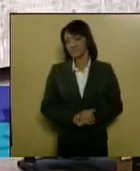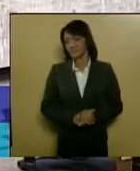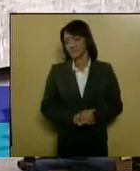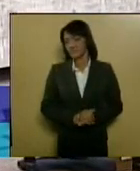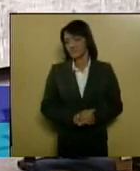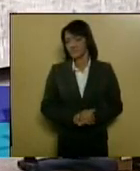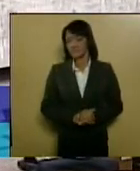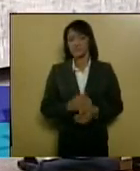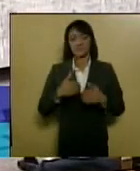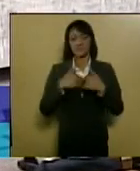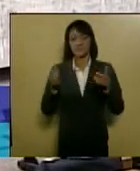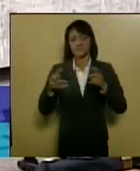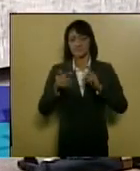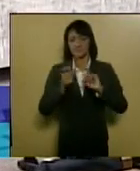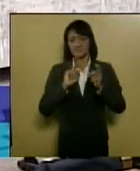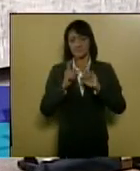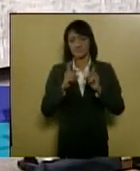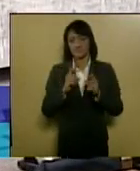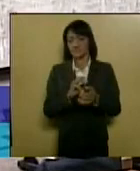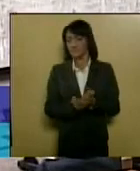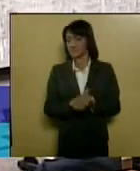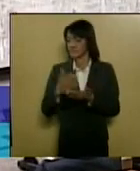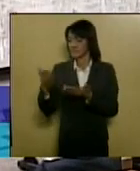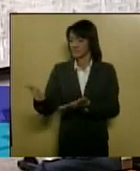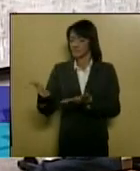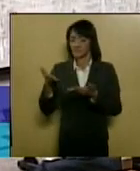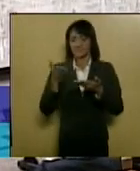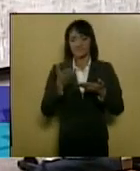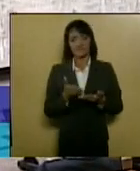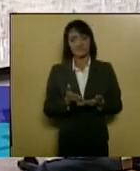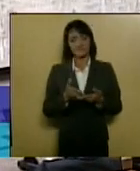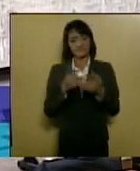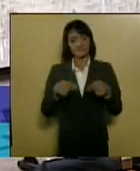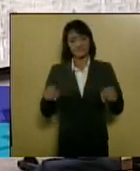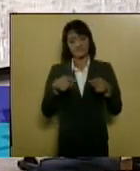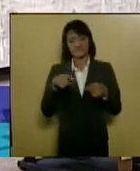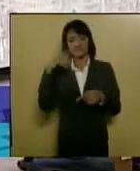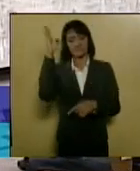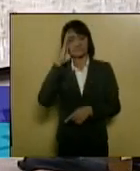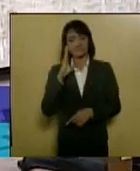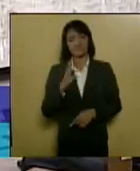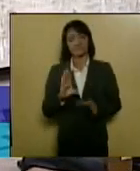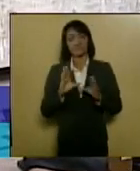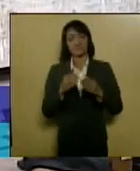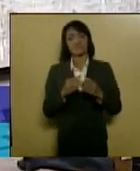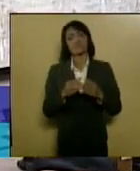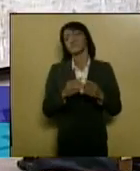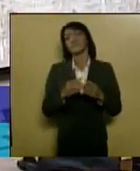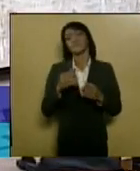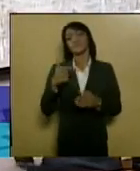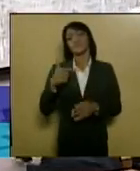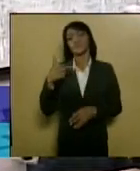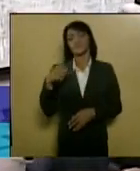A sessão está reaberta. Convido a todos para ouvirmos o hino nacional que será executado pela banda da música do ouvinte do BC.